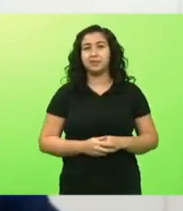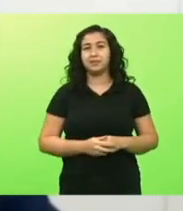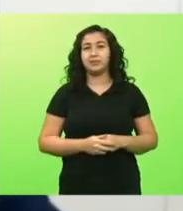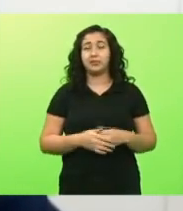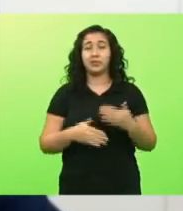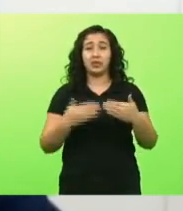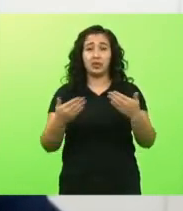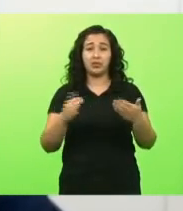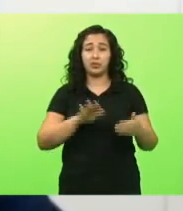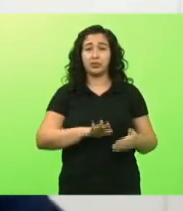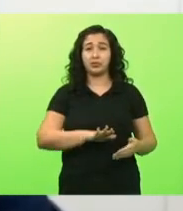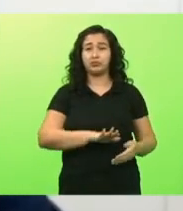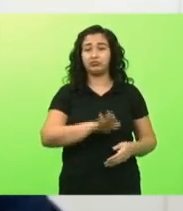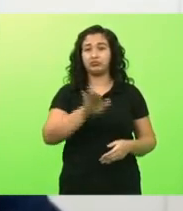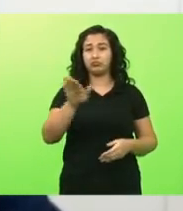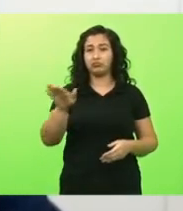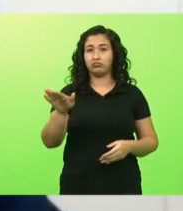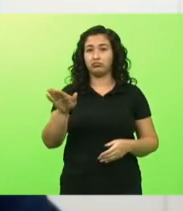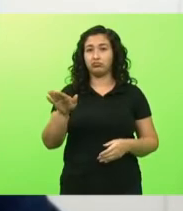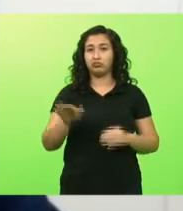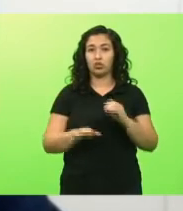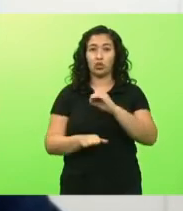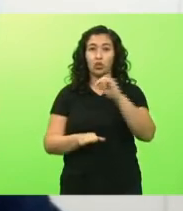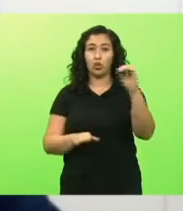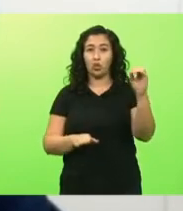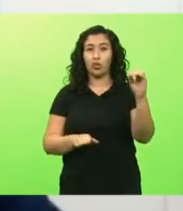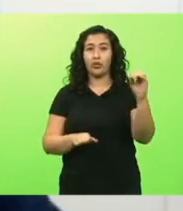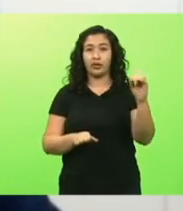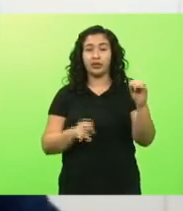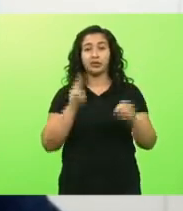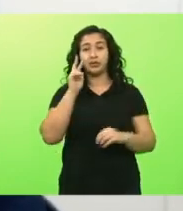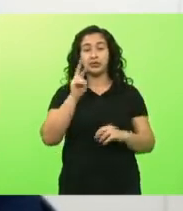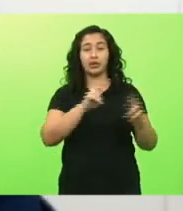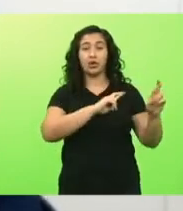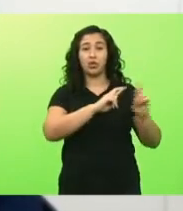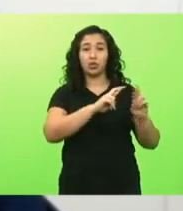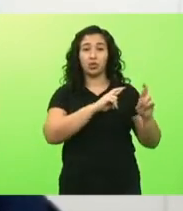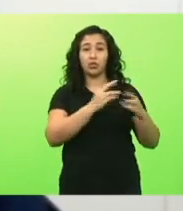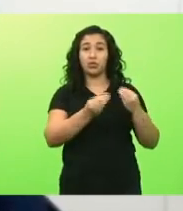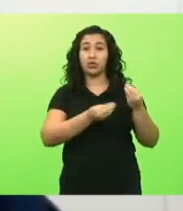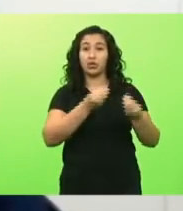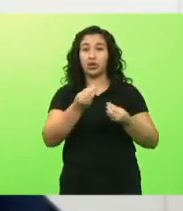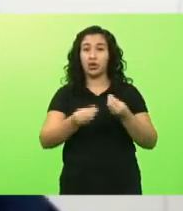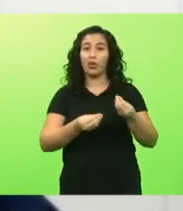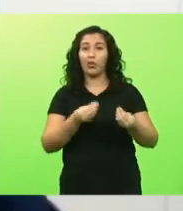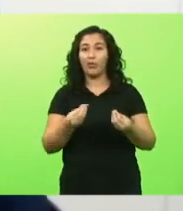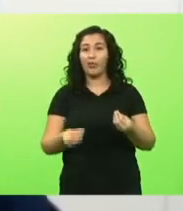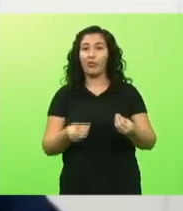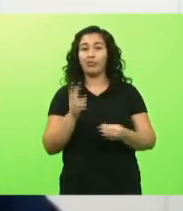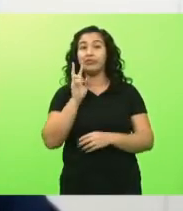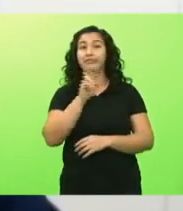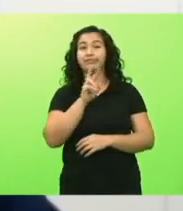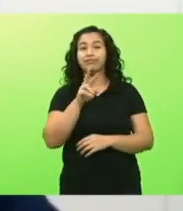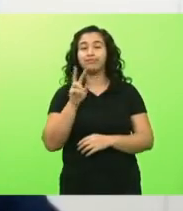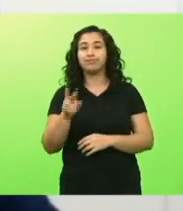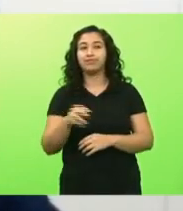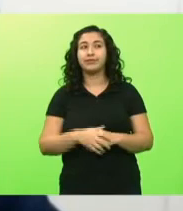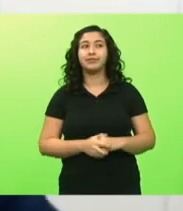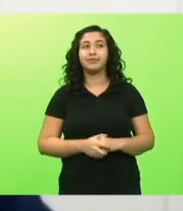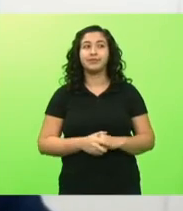para o oeste para ir ver as nossas rodovias do oeste, extremo oeste, como é que estão.